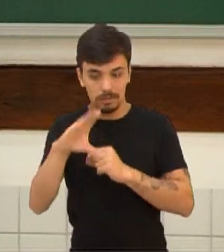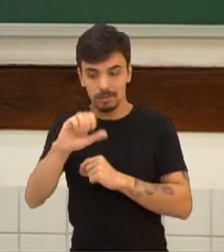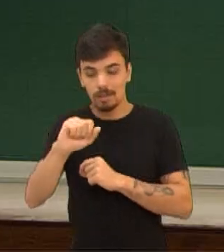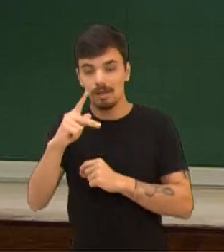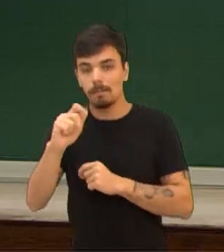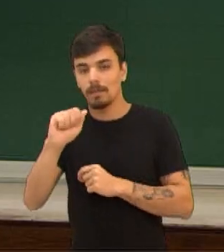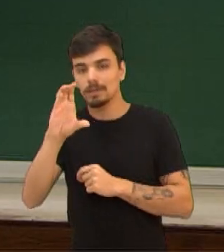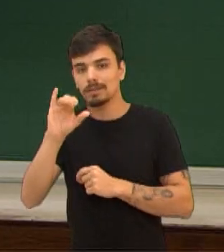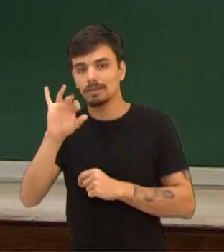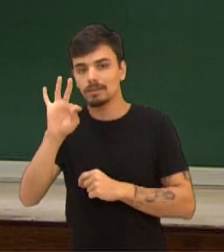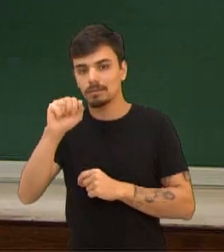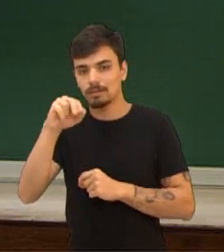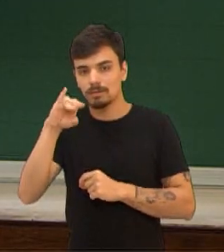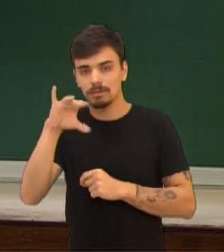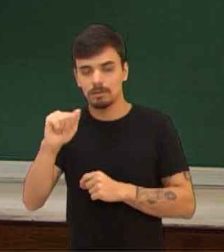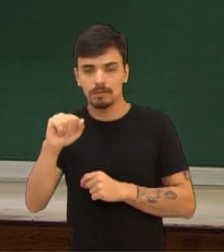equivalente,